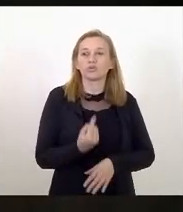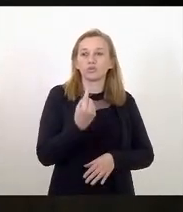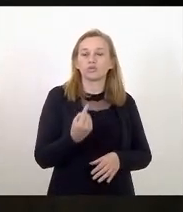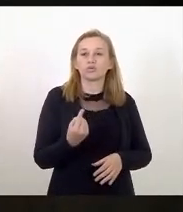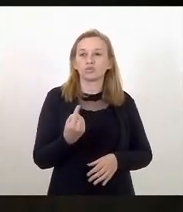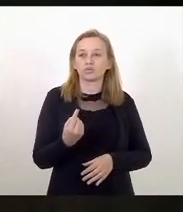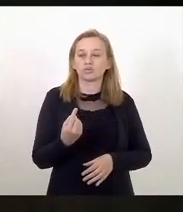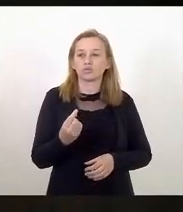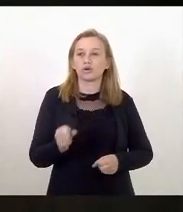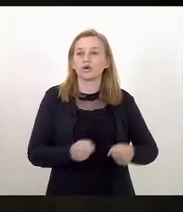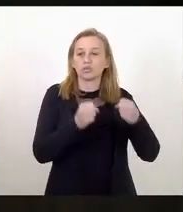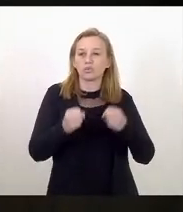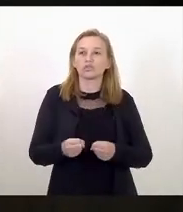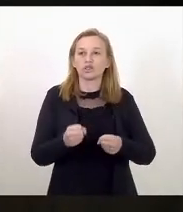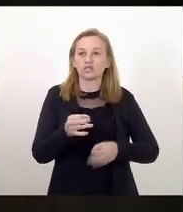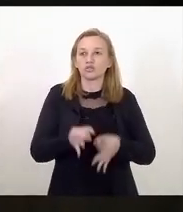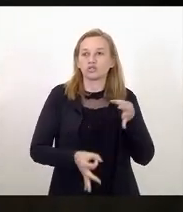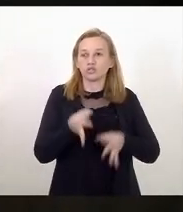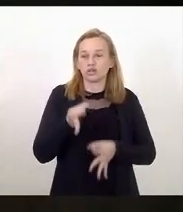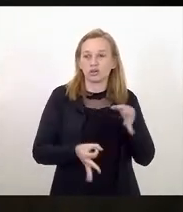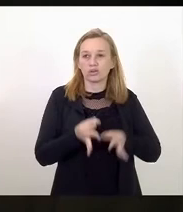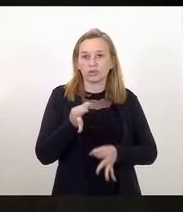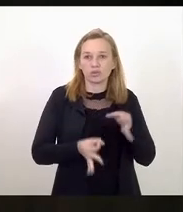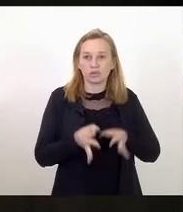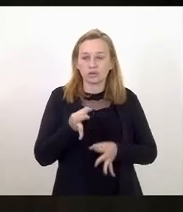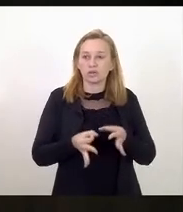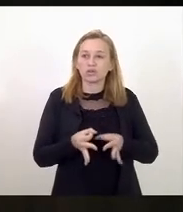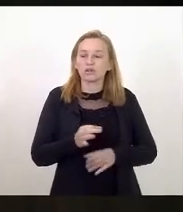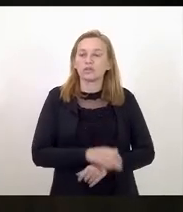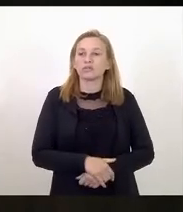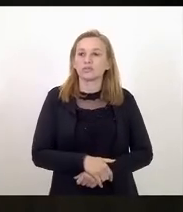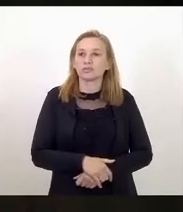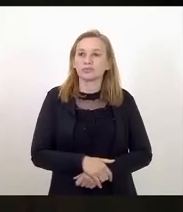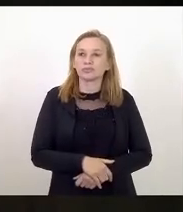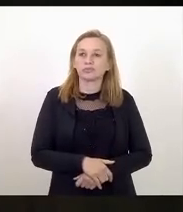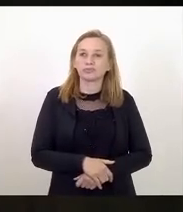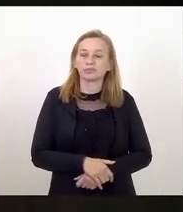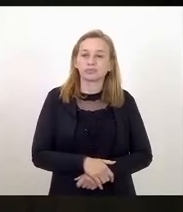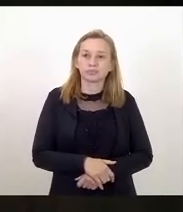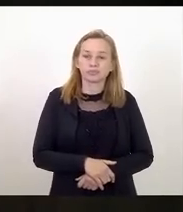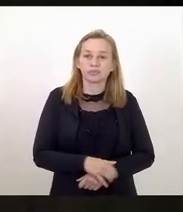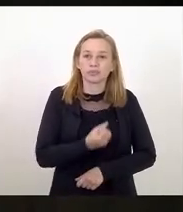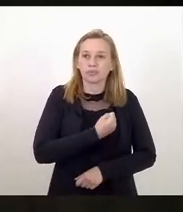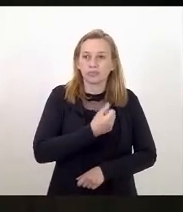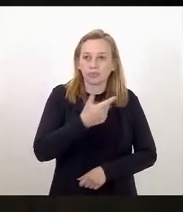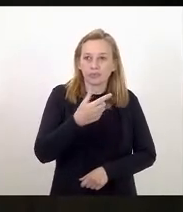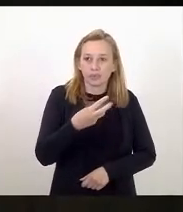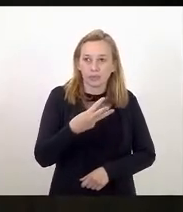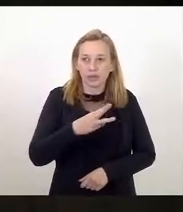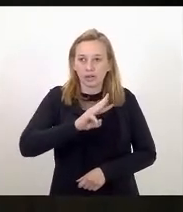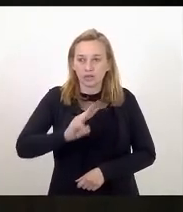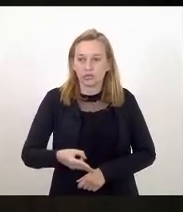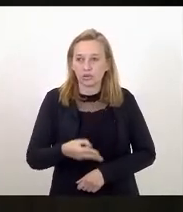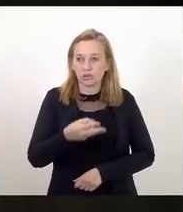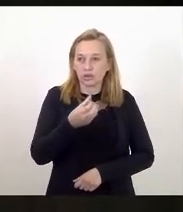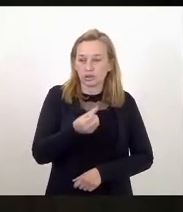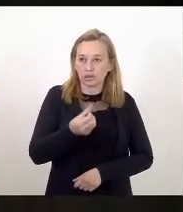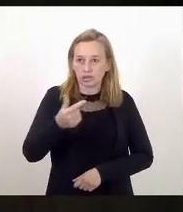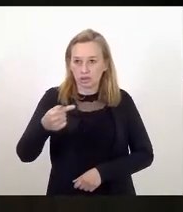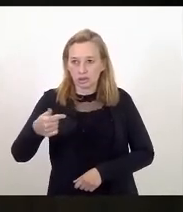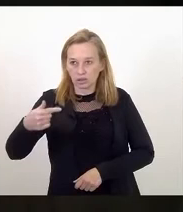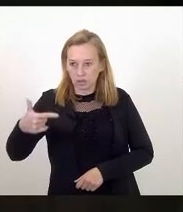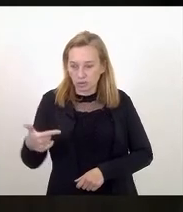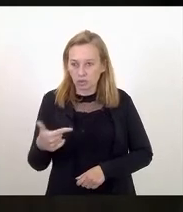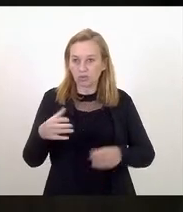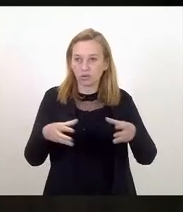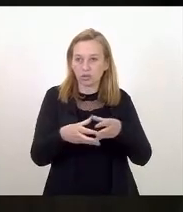Judiciário do Estado do Rio de Janeiro atingido pela ADIM nº 3.782 pendendo de pareceres